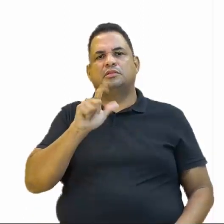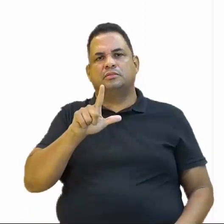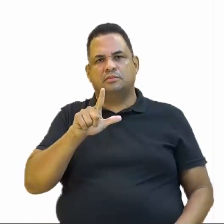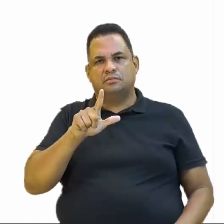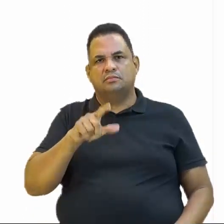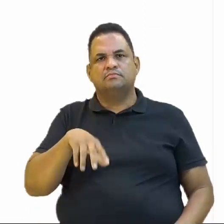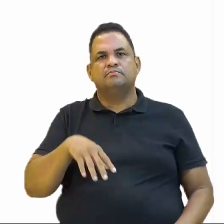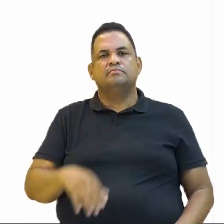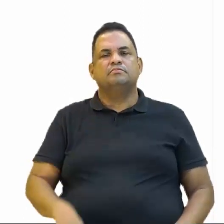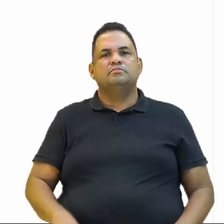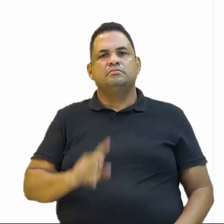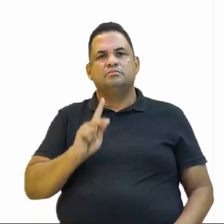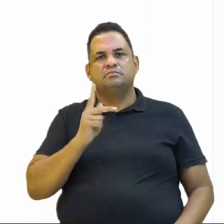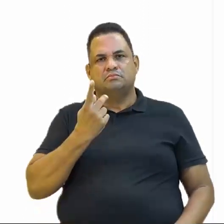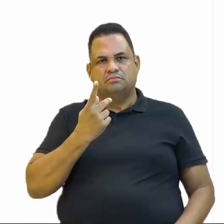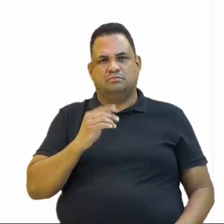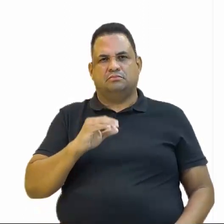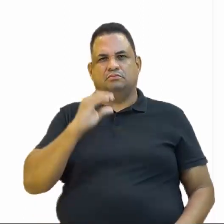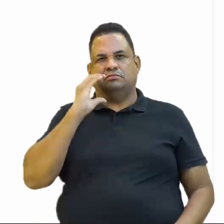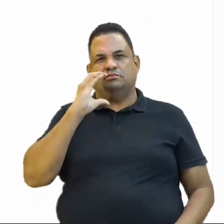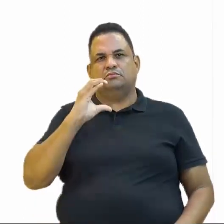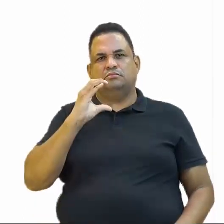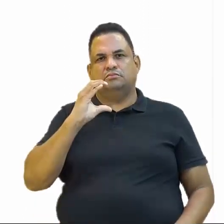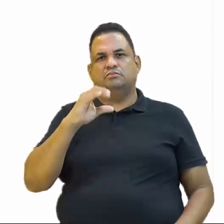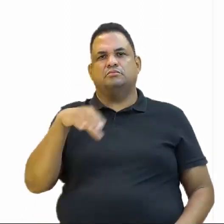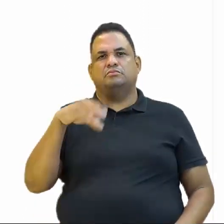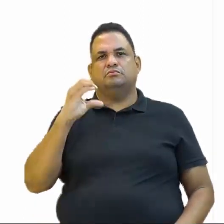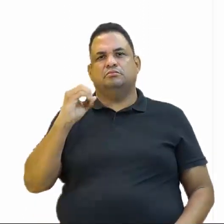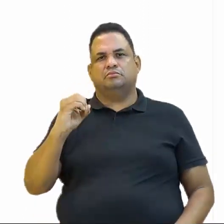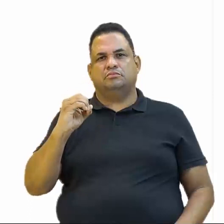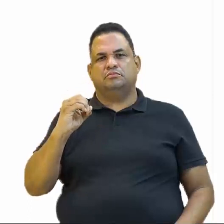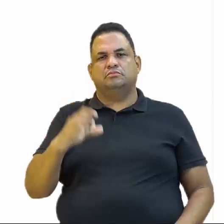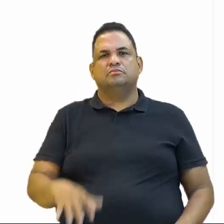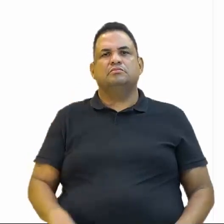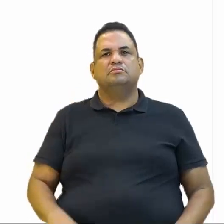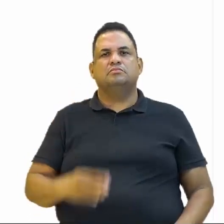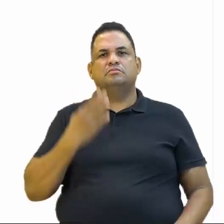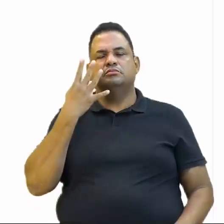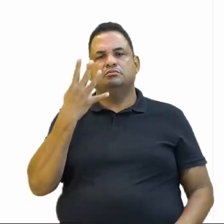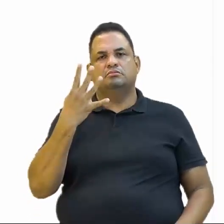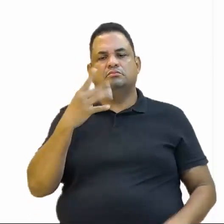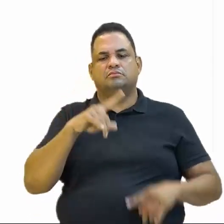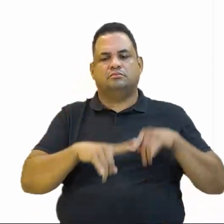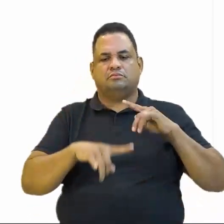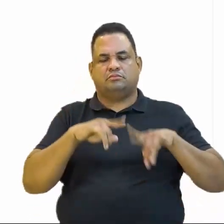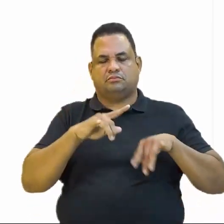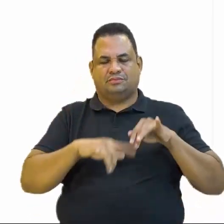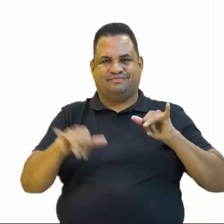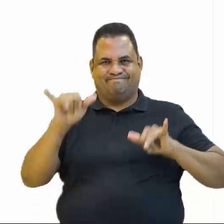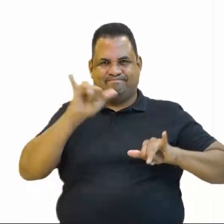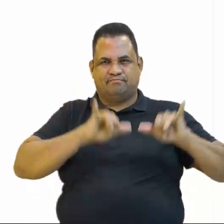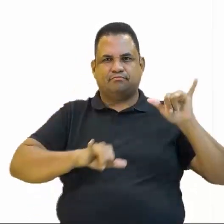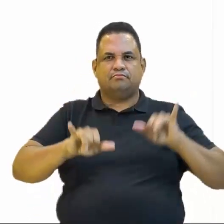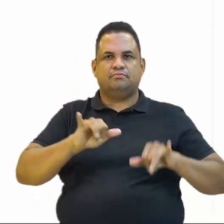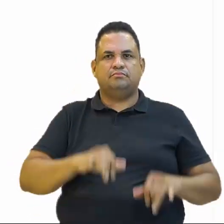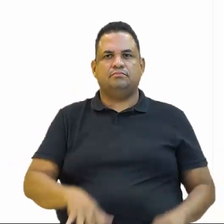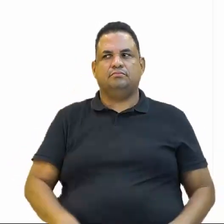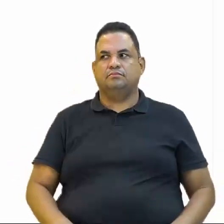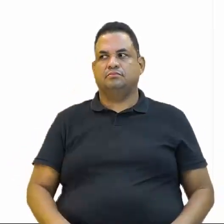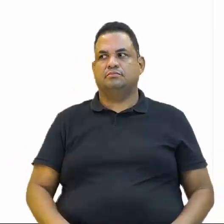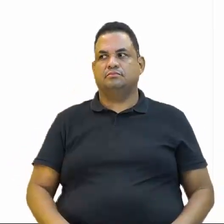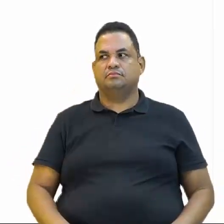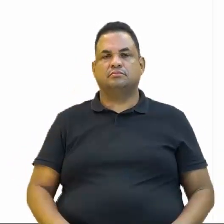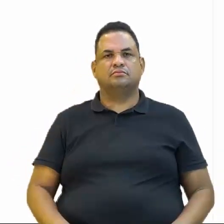alumínio, hidrogênio, carbono e oxigênio. Nós temos 4 elementos químicos aqui. E